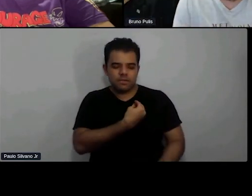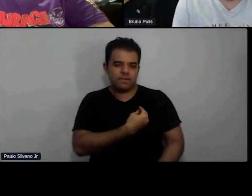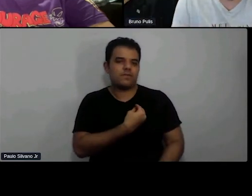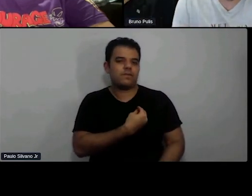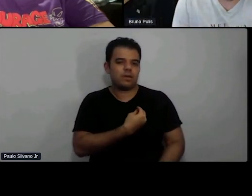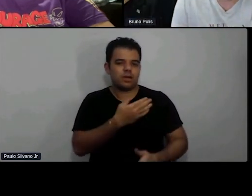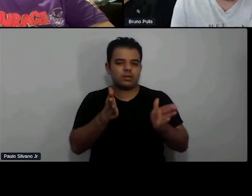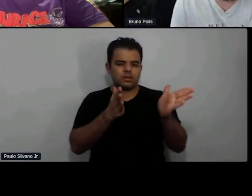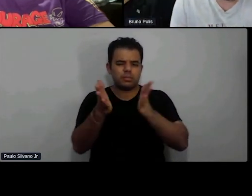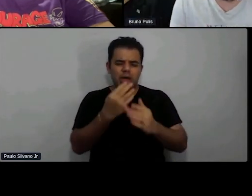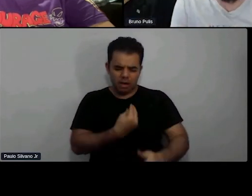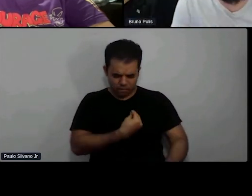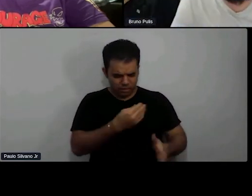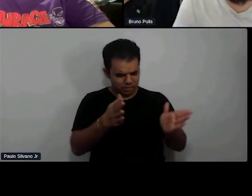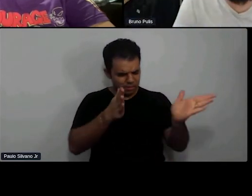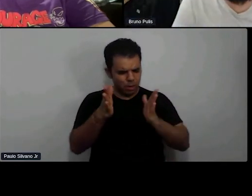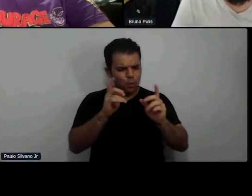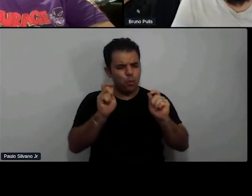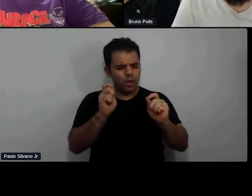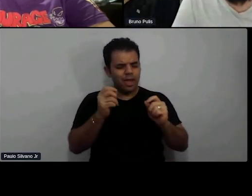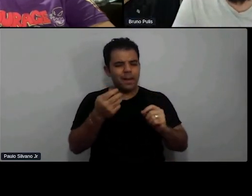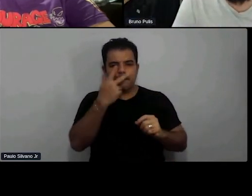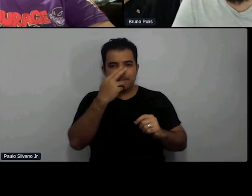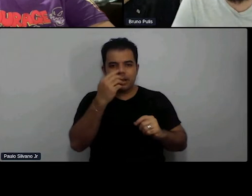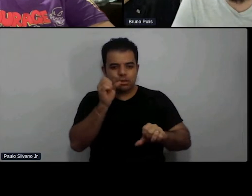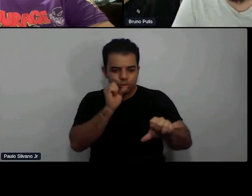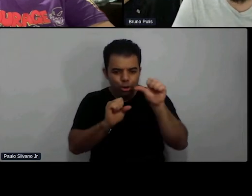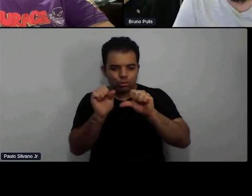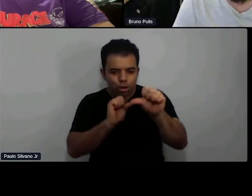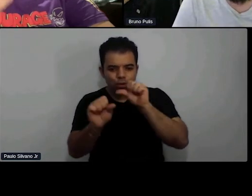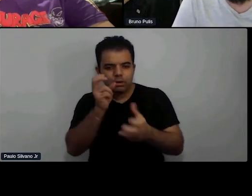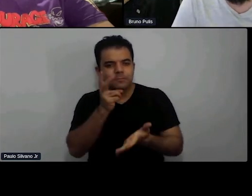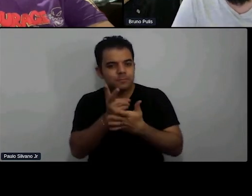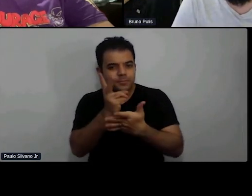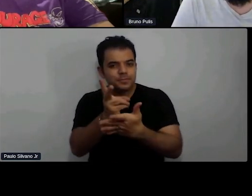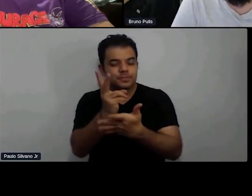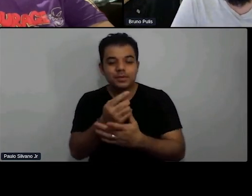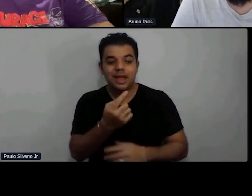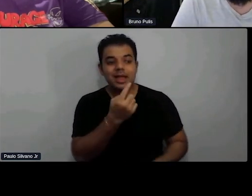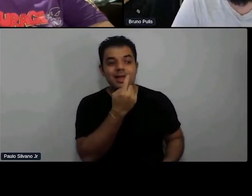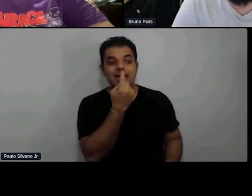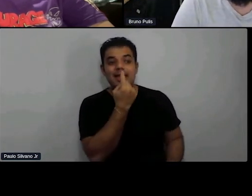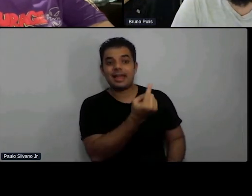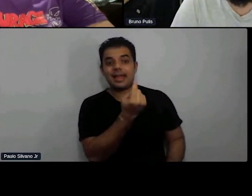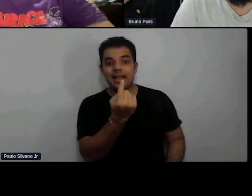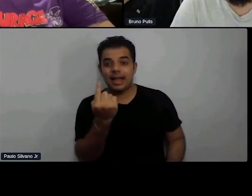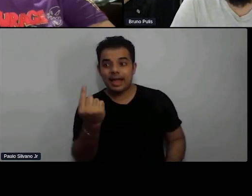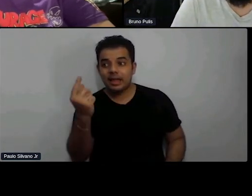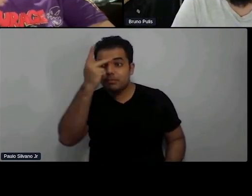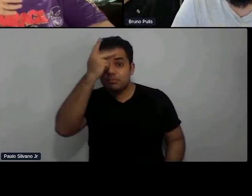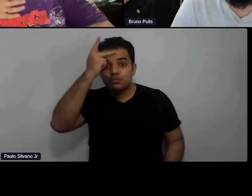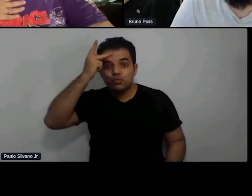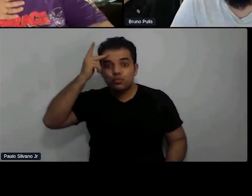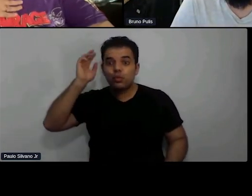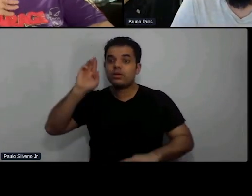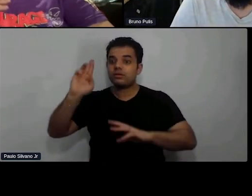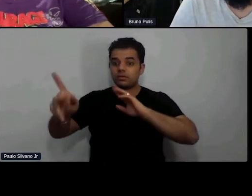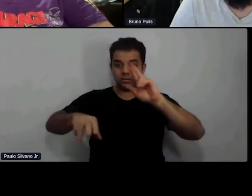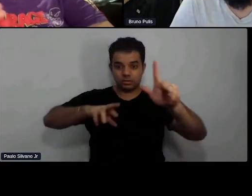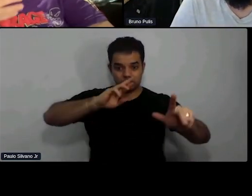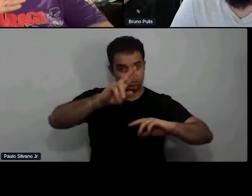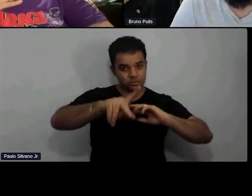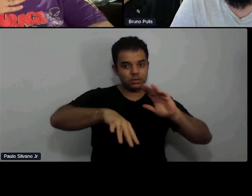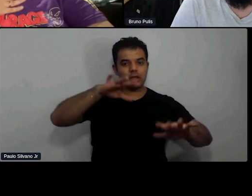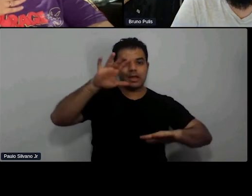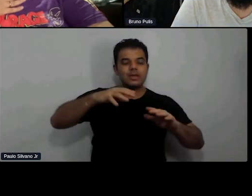de experiência das pessoas de uso. Nossa, a gente não sabe nem se cada pessoa do mundo é diferente. Uma hora eu gosto de chocolate, outra